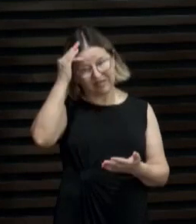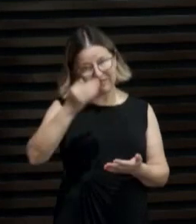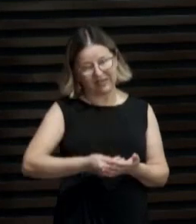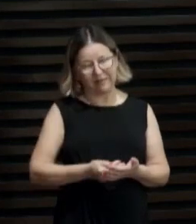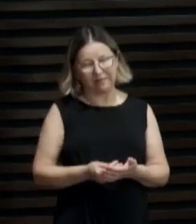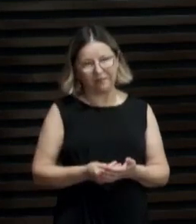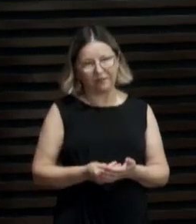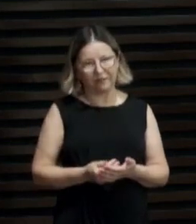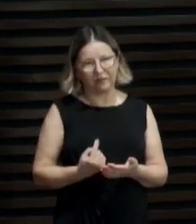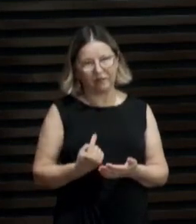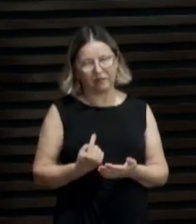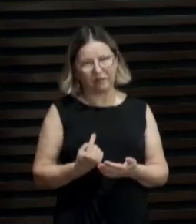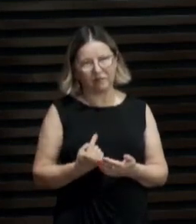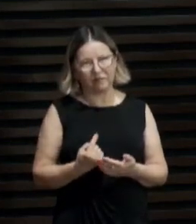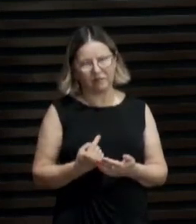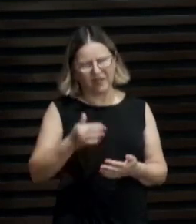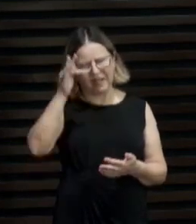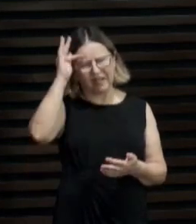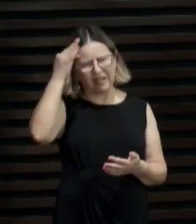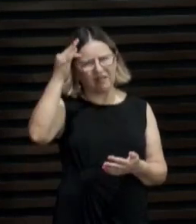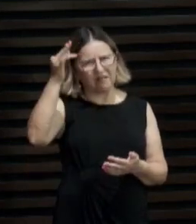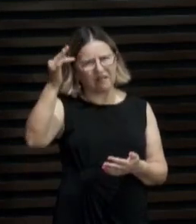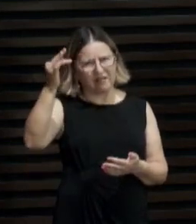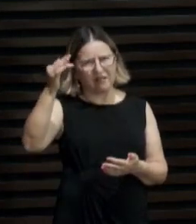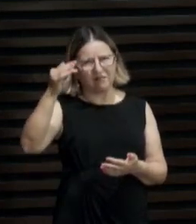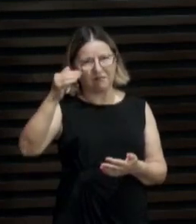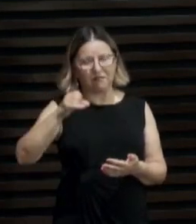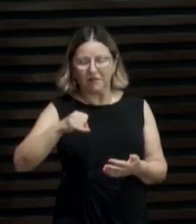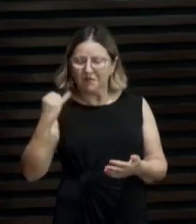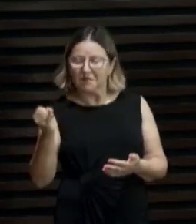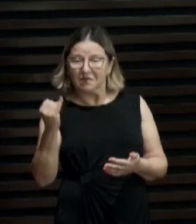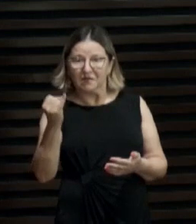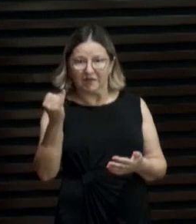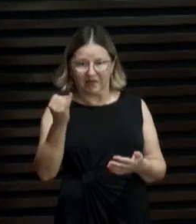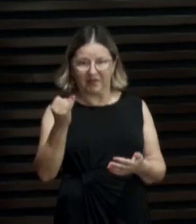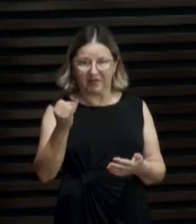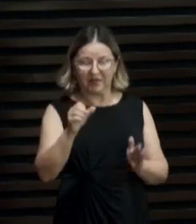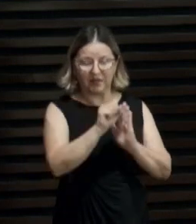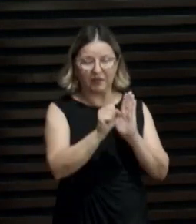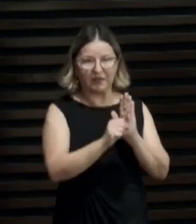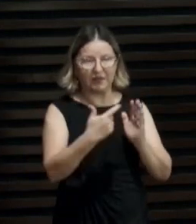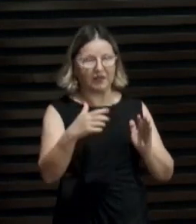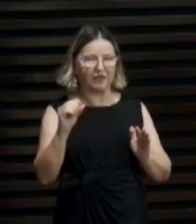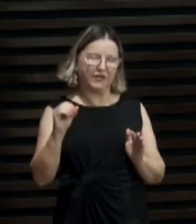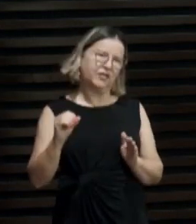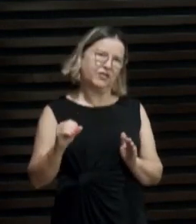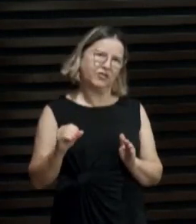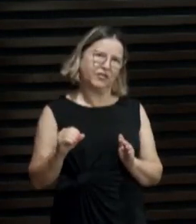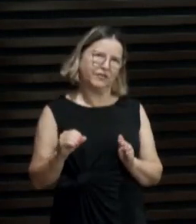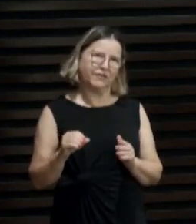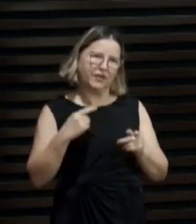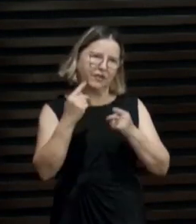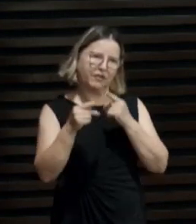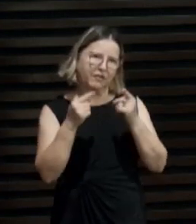filósofos considerados maiores filósofos, um dos maiores filósofos da ciência do século XX, Karl Popper, ele